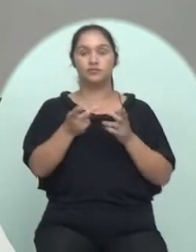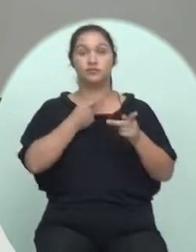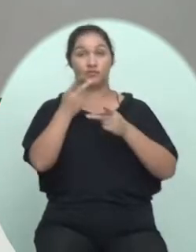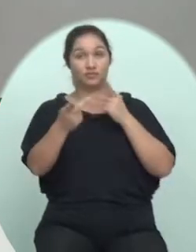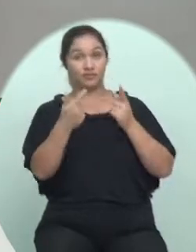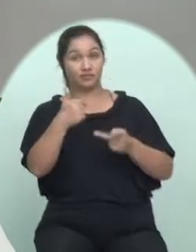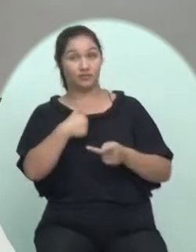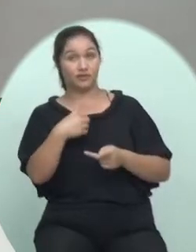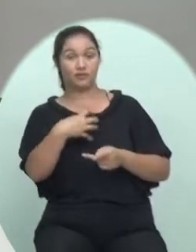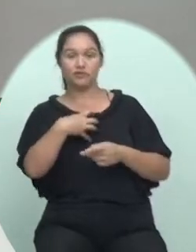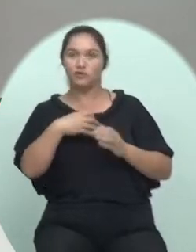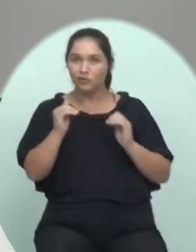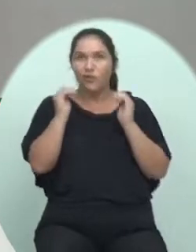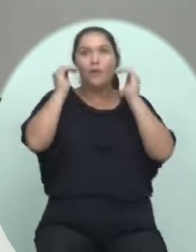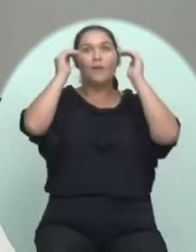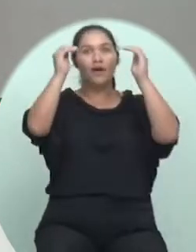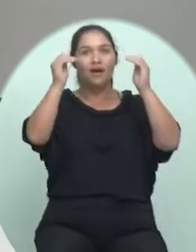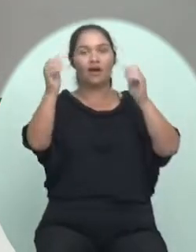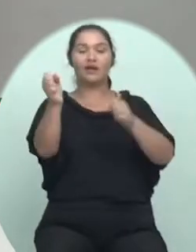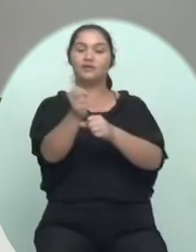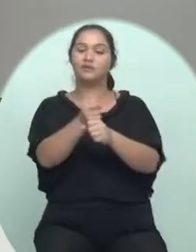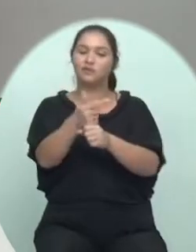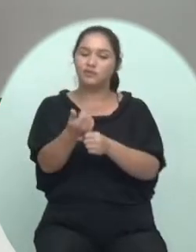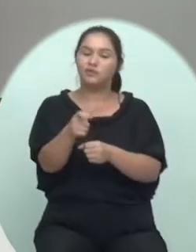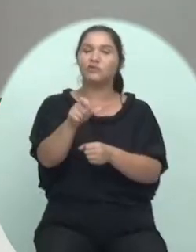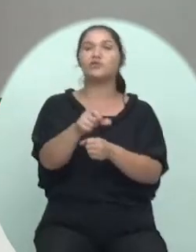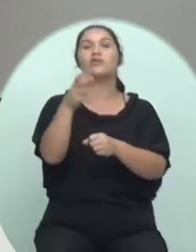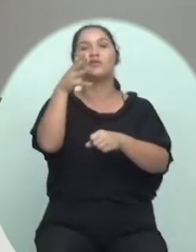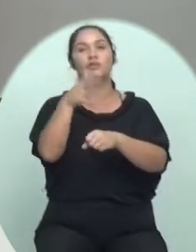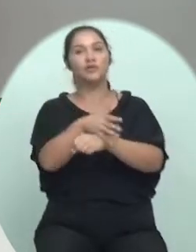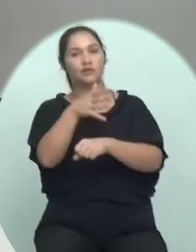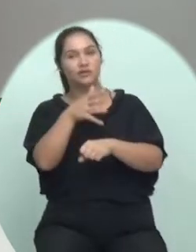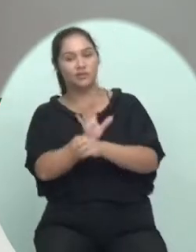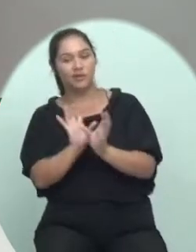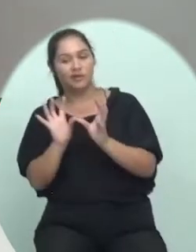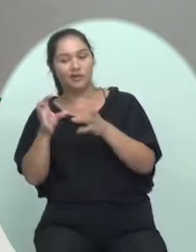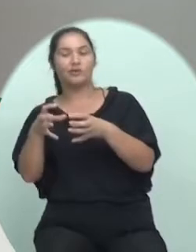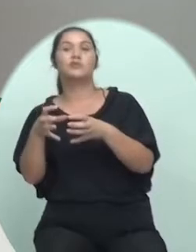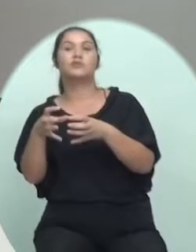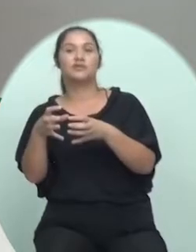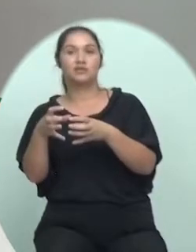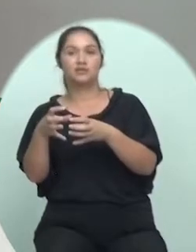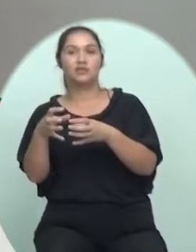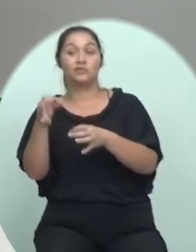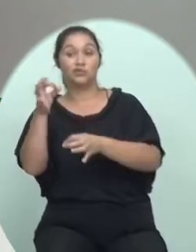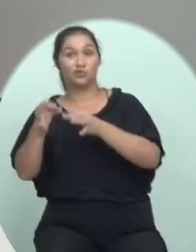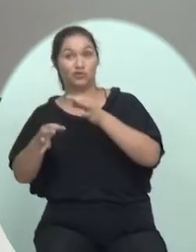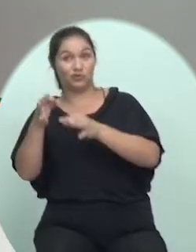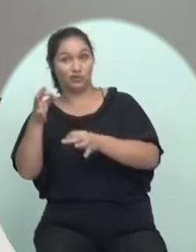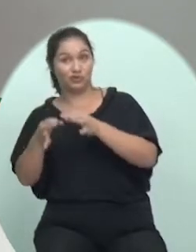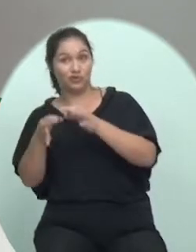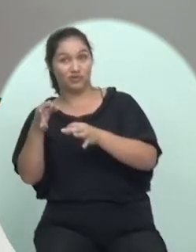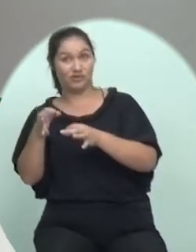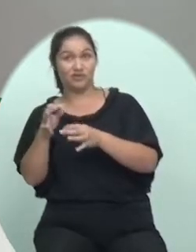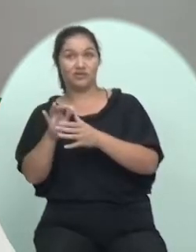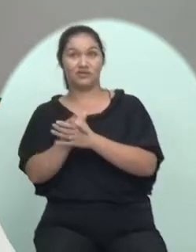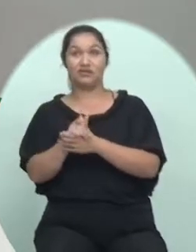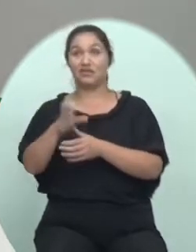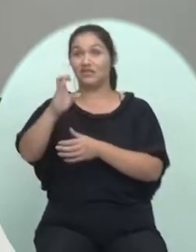que me sinto honrado de, nesse ano, ter a oportunidade de participar da Comissão de Constituição, Justiça e Redação, a famosa